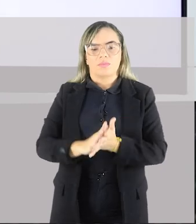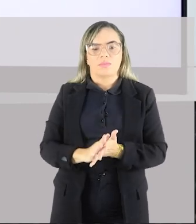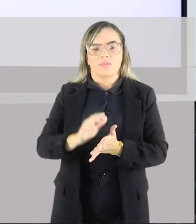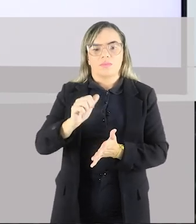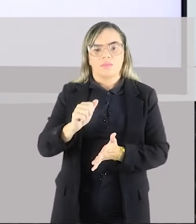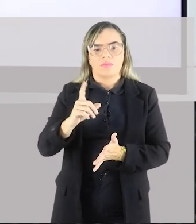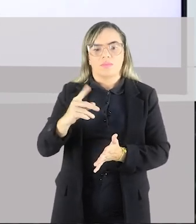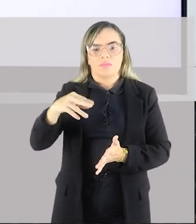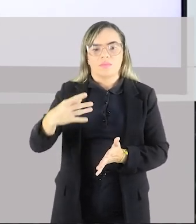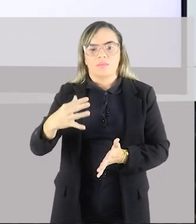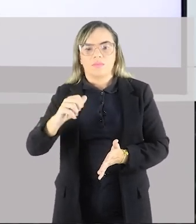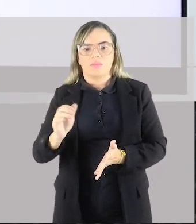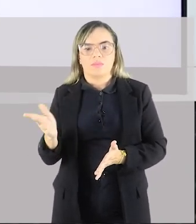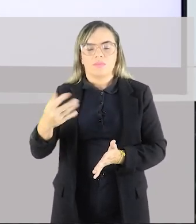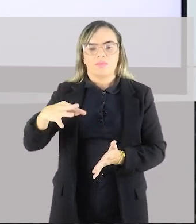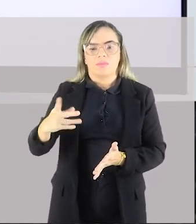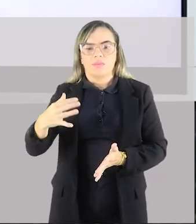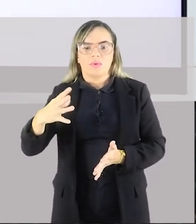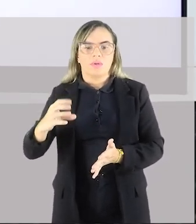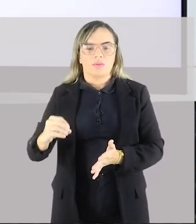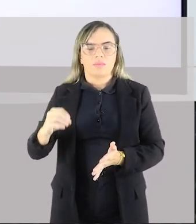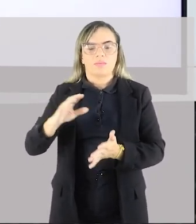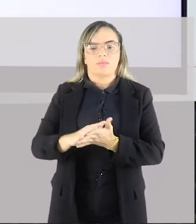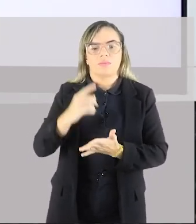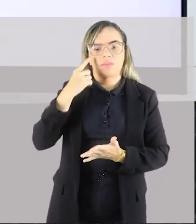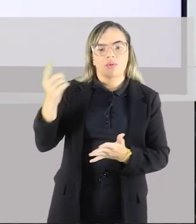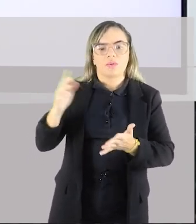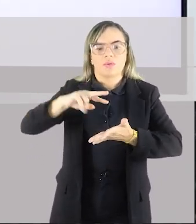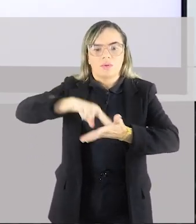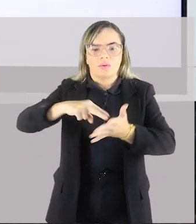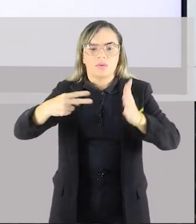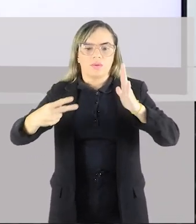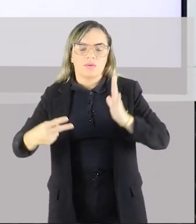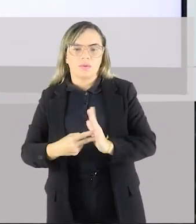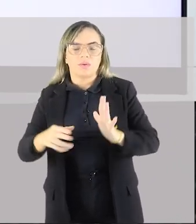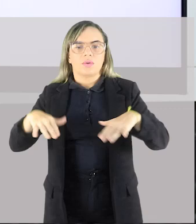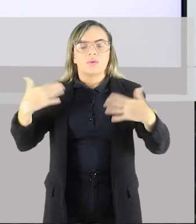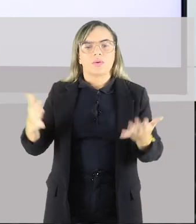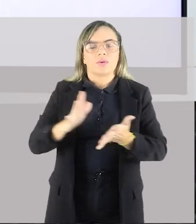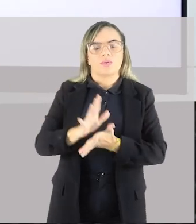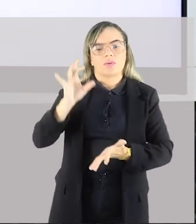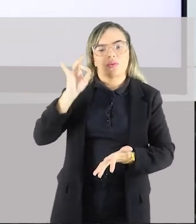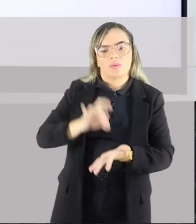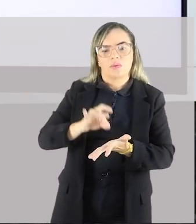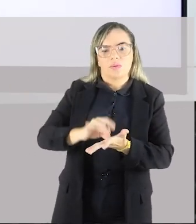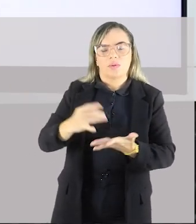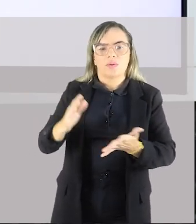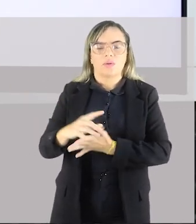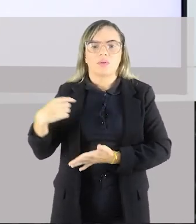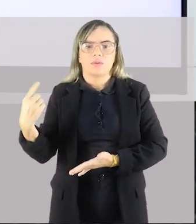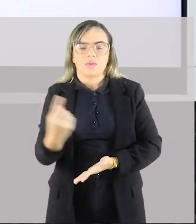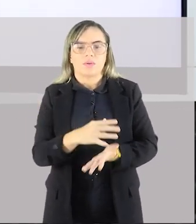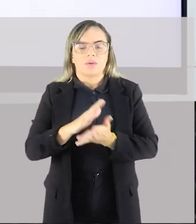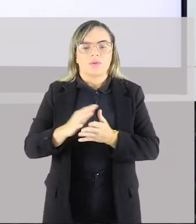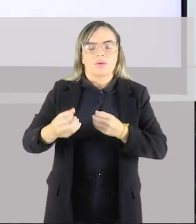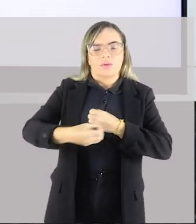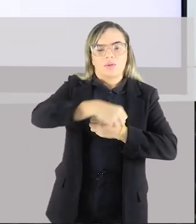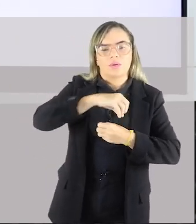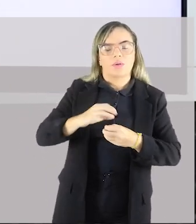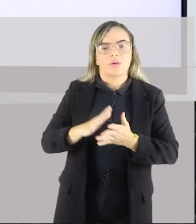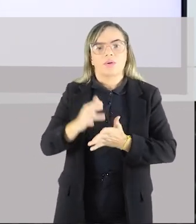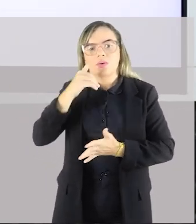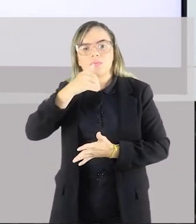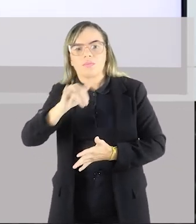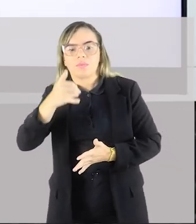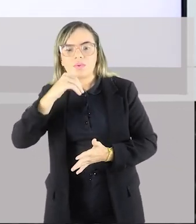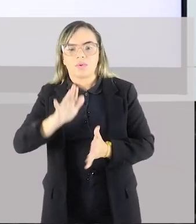gente adenosina trifosfato. O que significa, né, de fato isso? É a nossa molécula